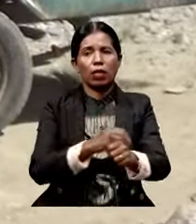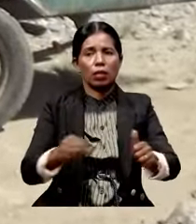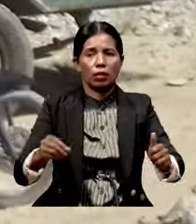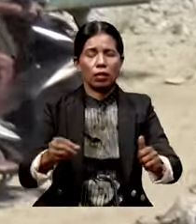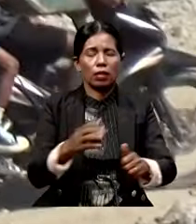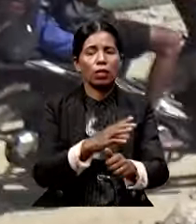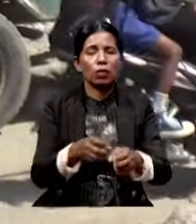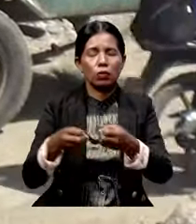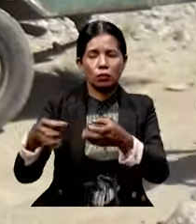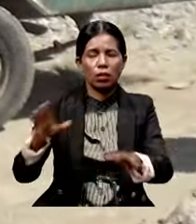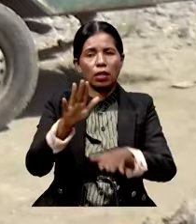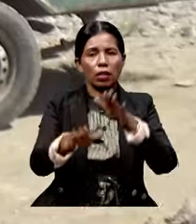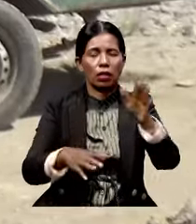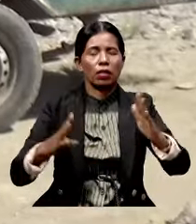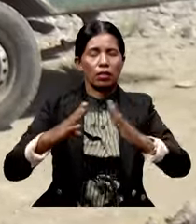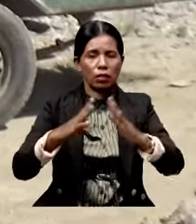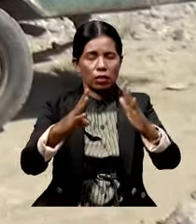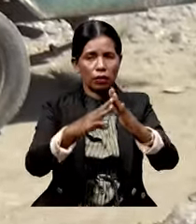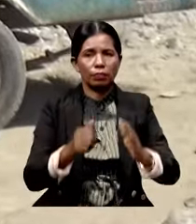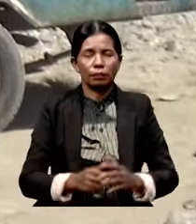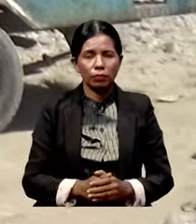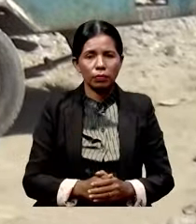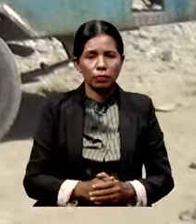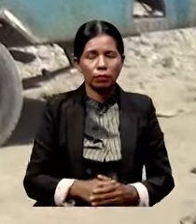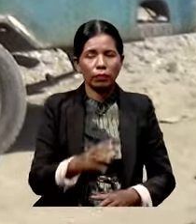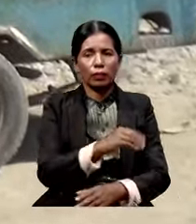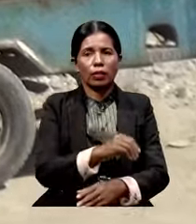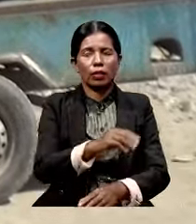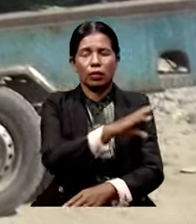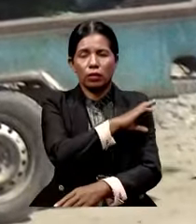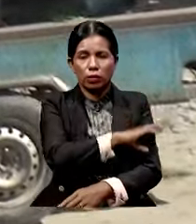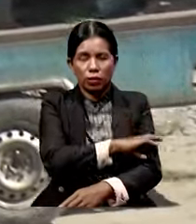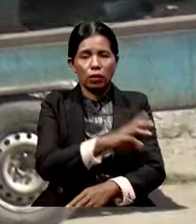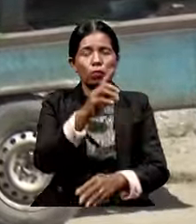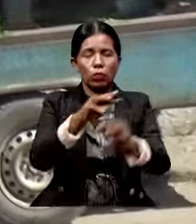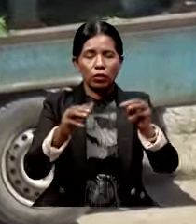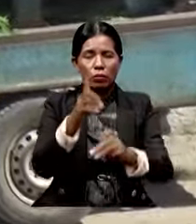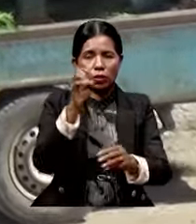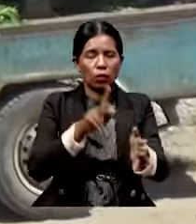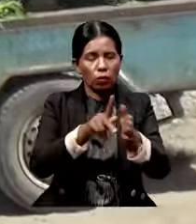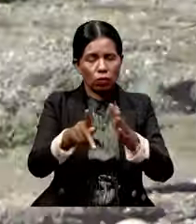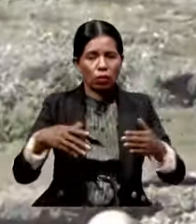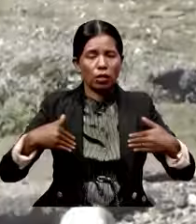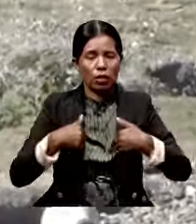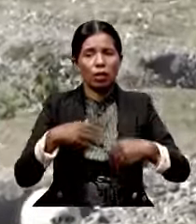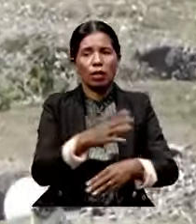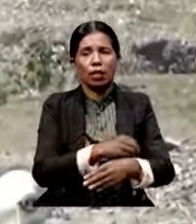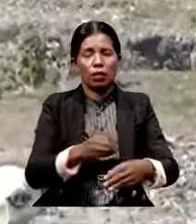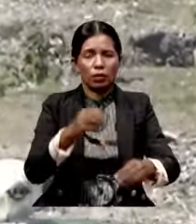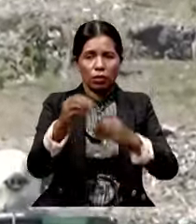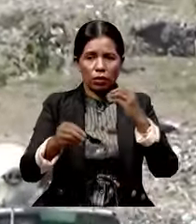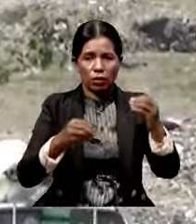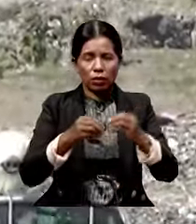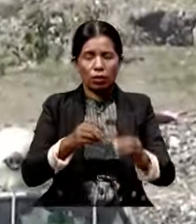animal no russic lau livre e a cidade laran. E a operação, né, Guarda Jestaun Munisípiu Díli consegue ojo carauide e a mota laran. Relaciona a situação,